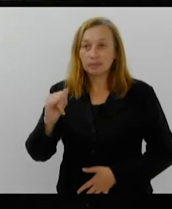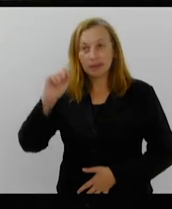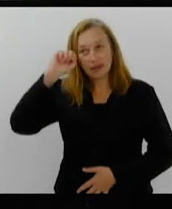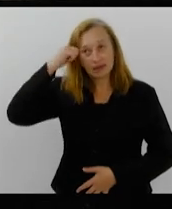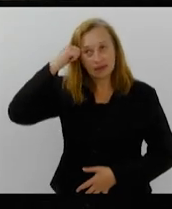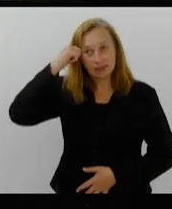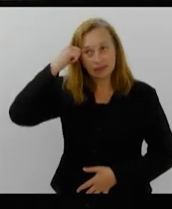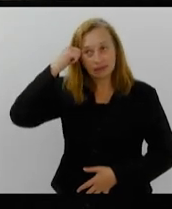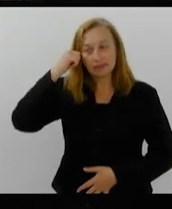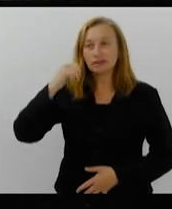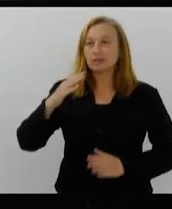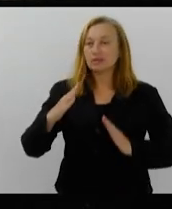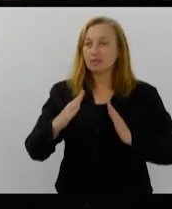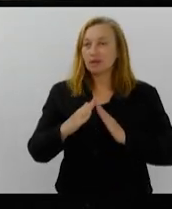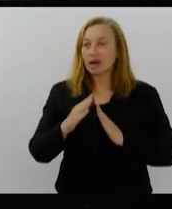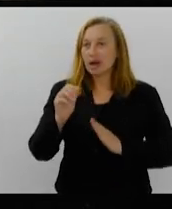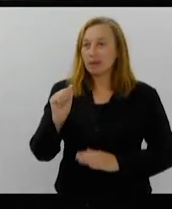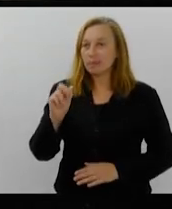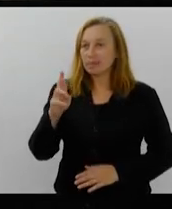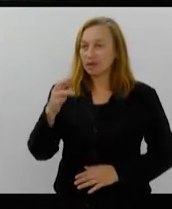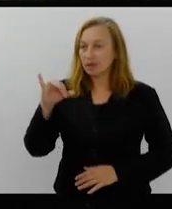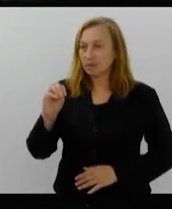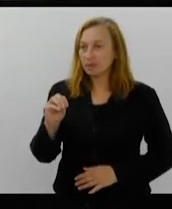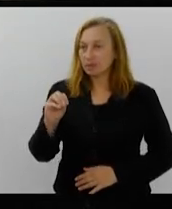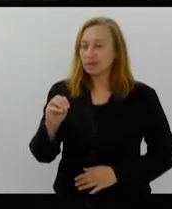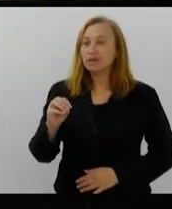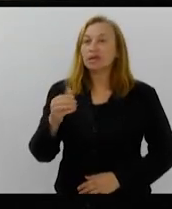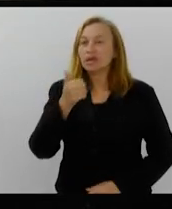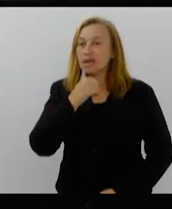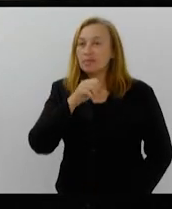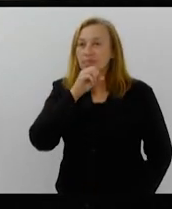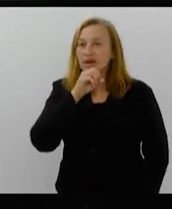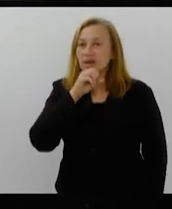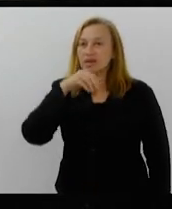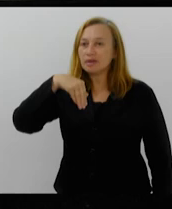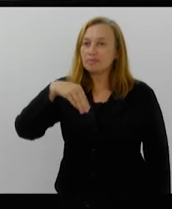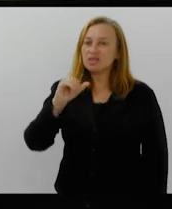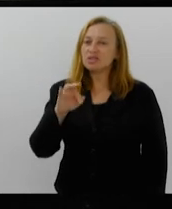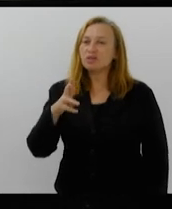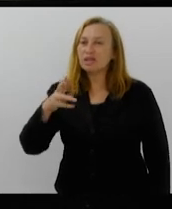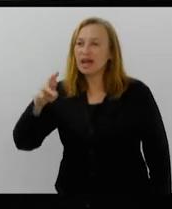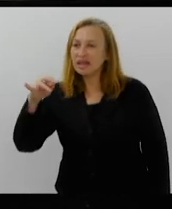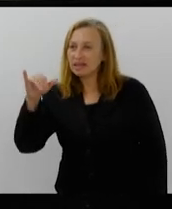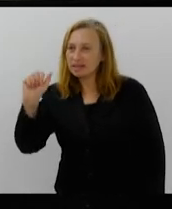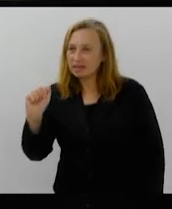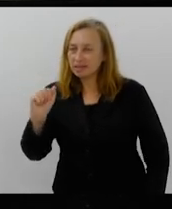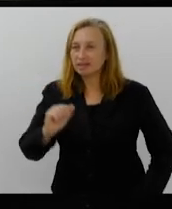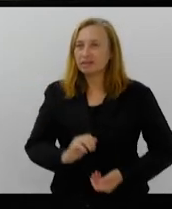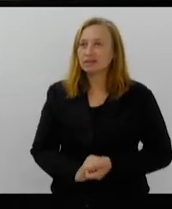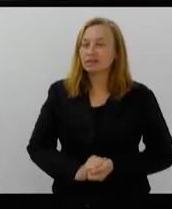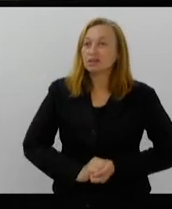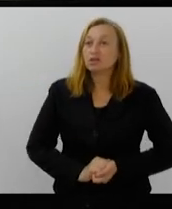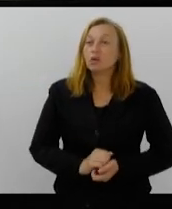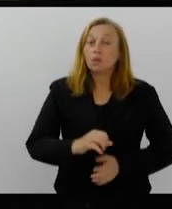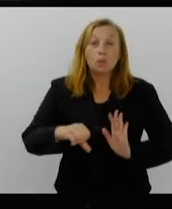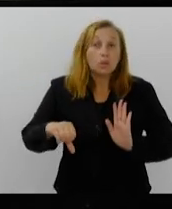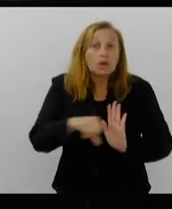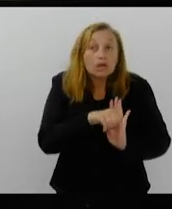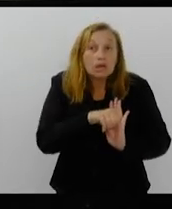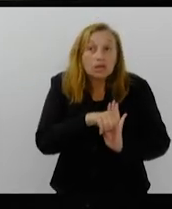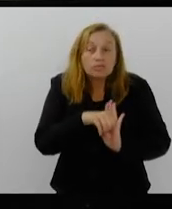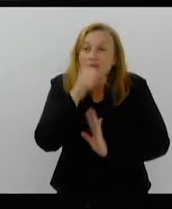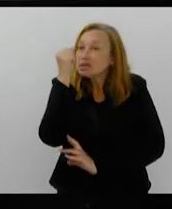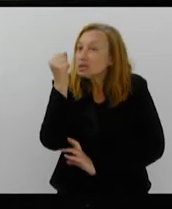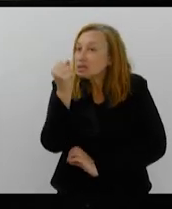de abrigo e mãe missionária. Após esse jovem ser acusado de um crime bárbaro, ele se